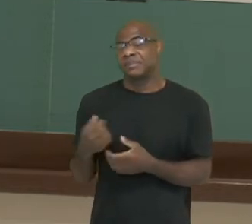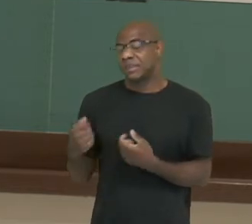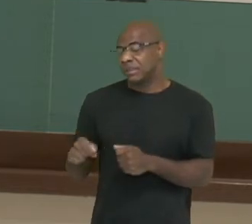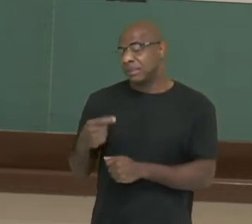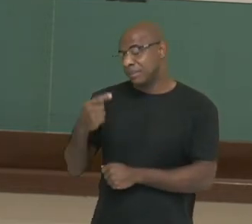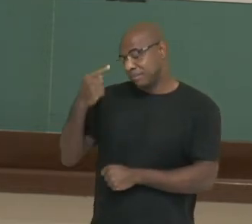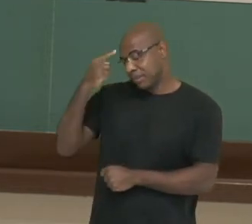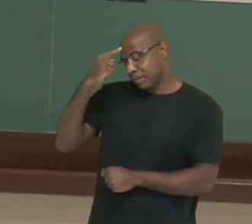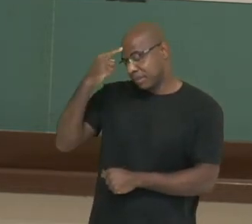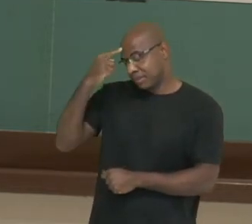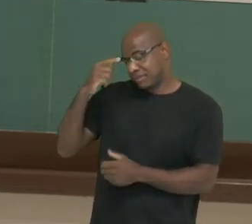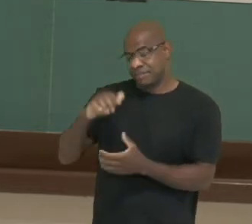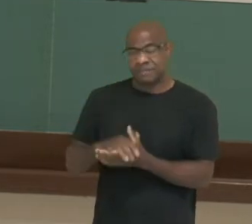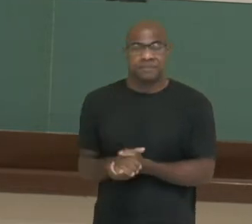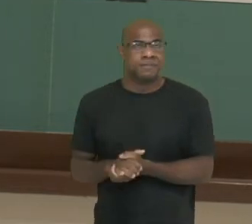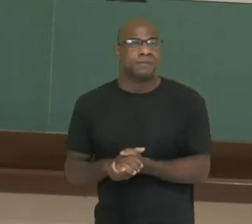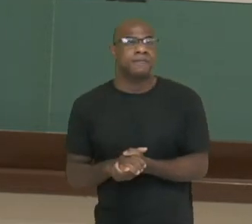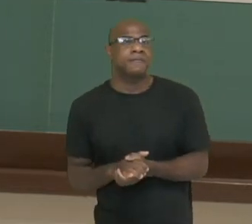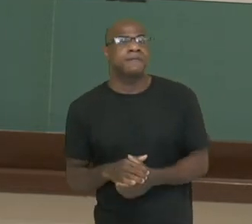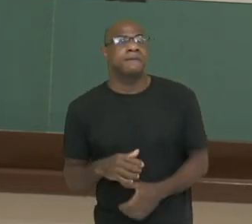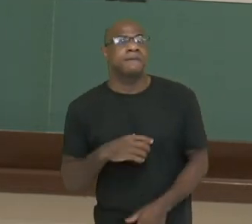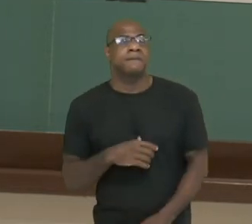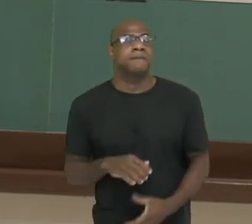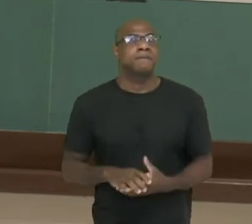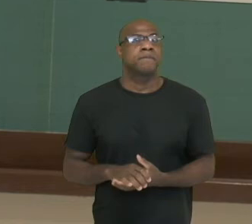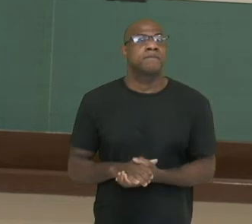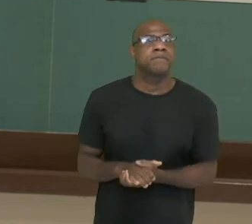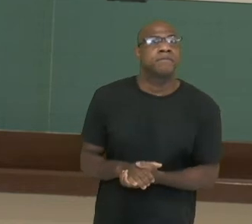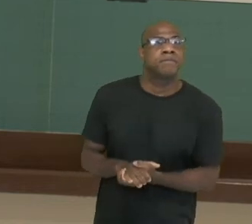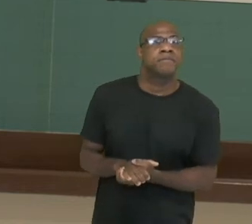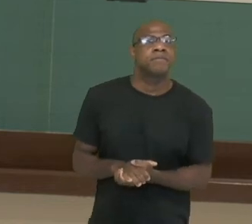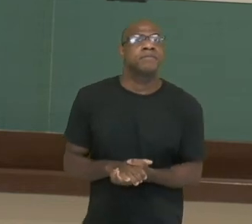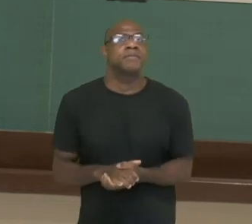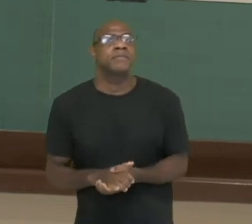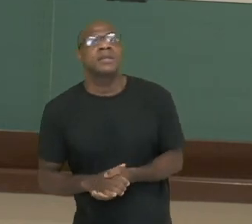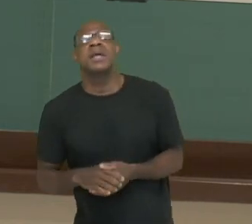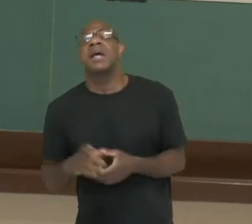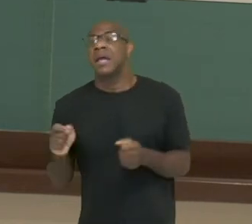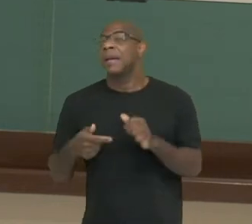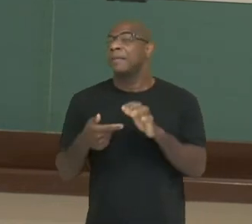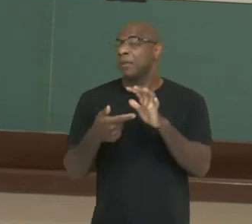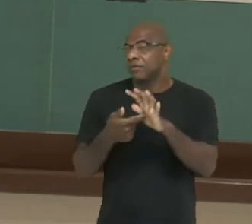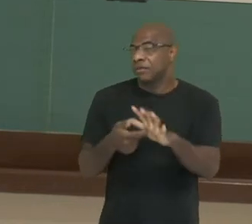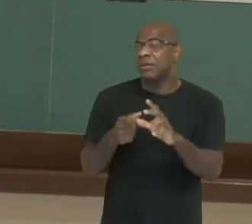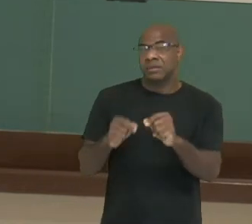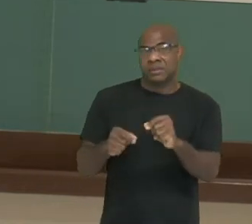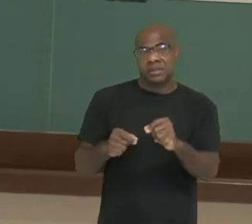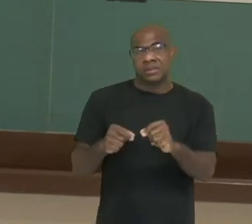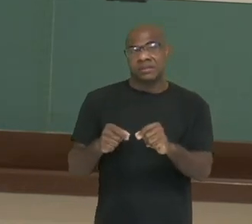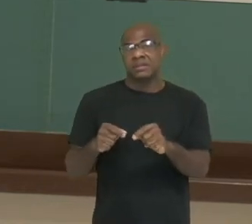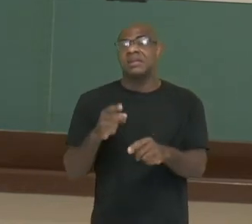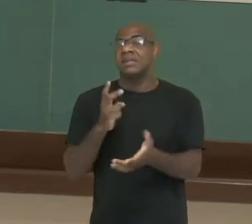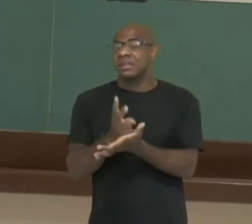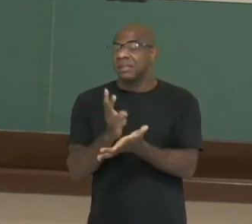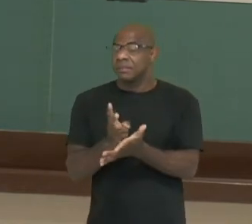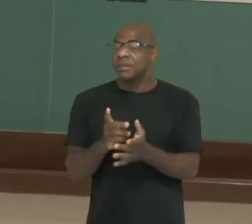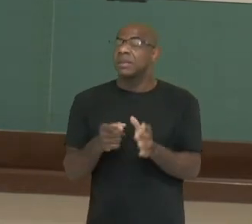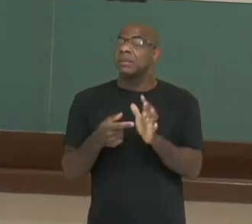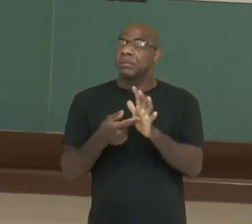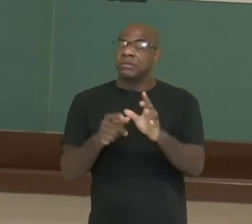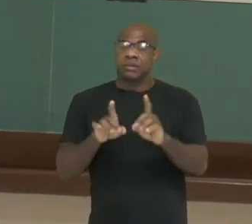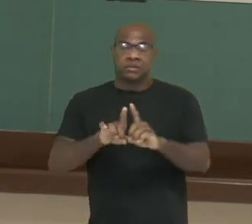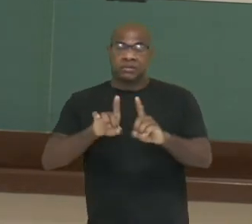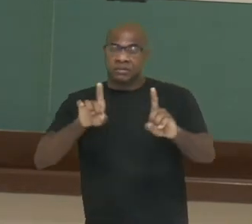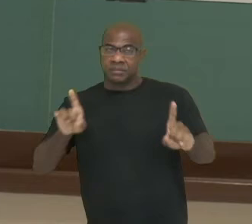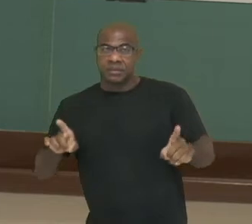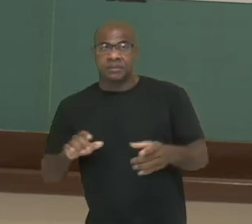A atuação da personagem não é encenada pelo ator, e sim mostrada para a plateia de forma a manter o distanciamento. Então, o